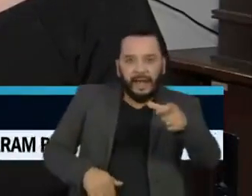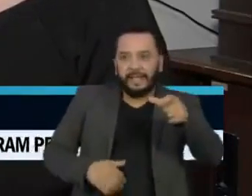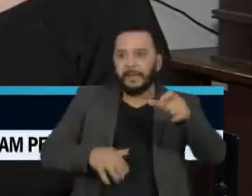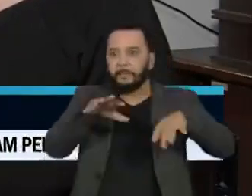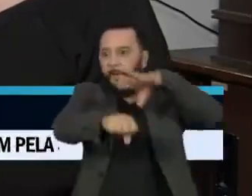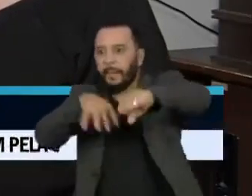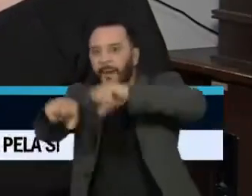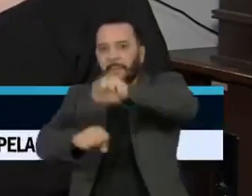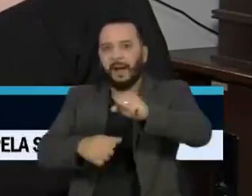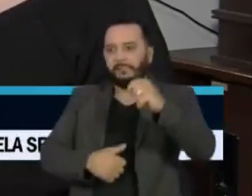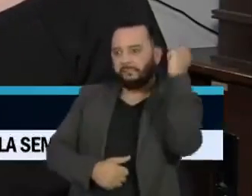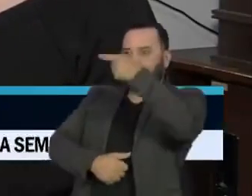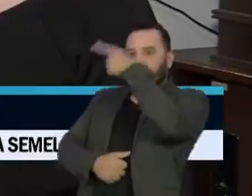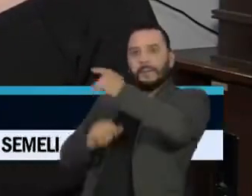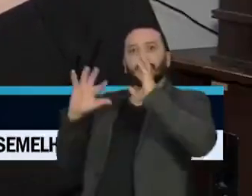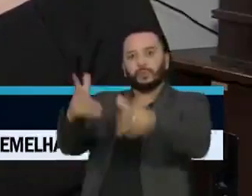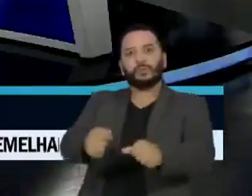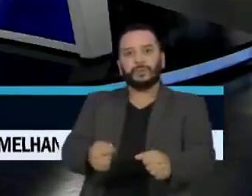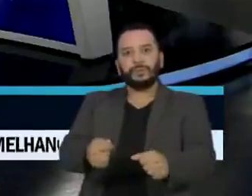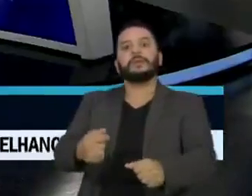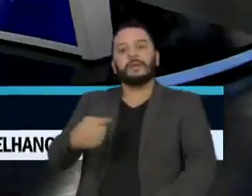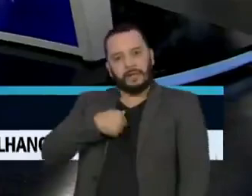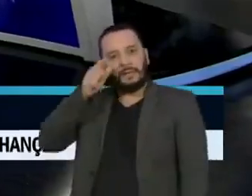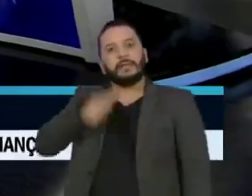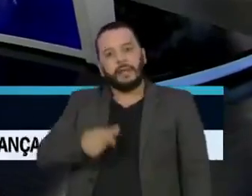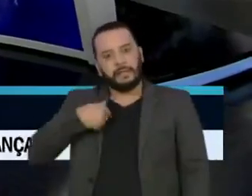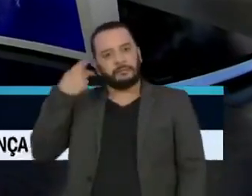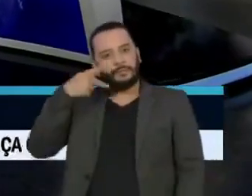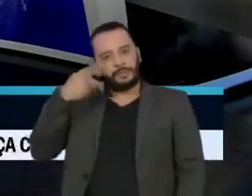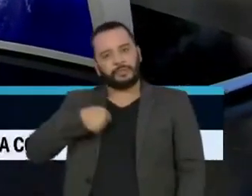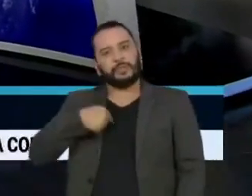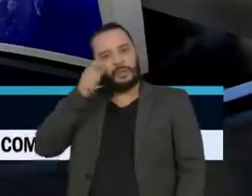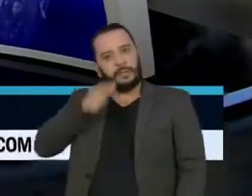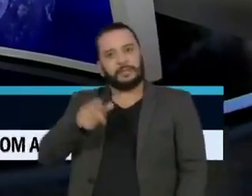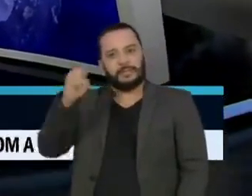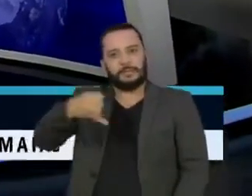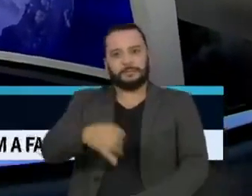interessam. E é por isso que eu me interesso por política. João, durante muito tempo aqui no